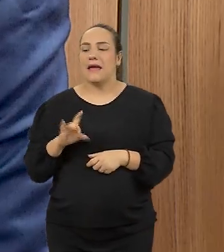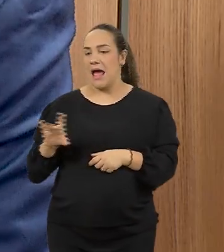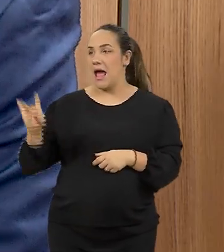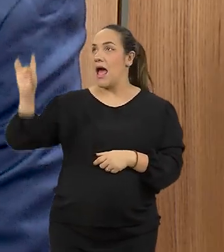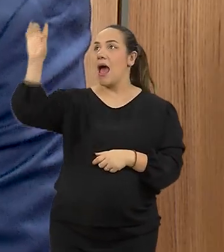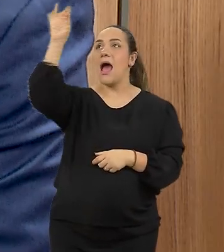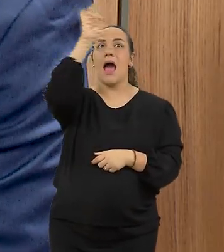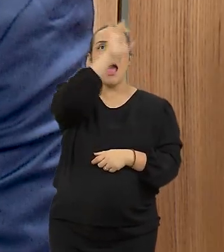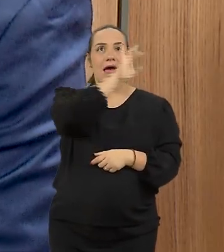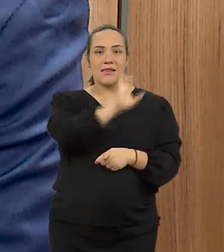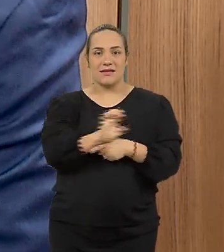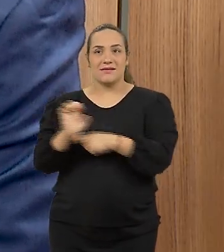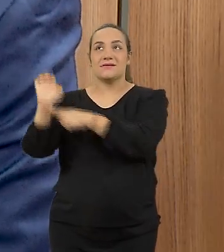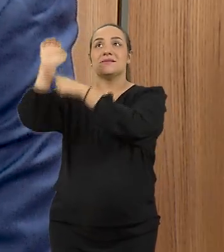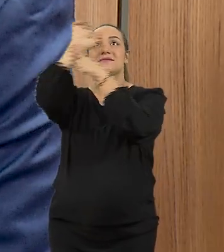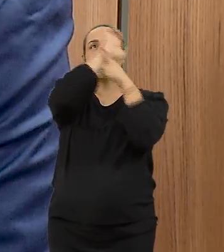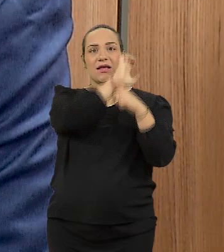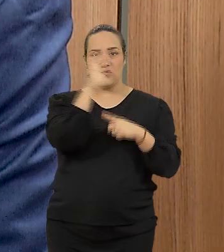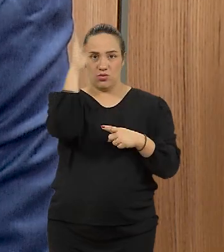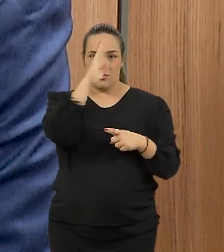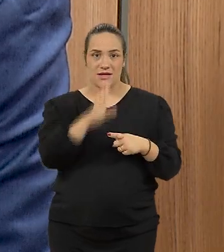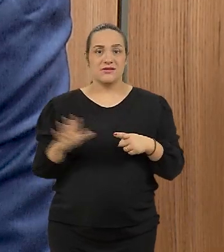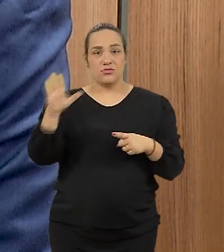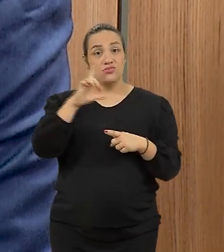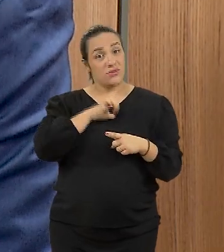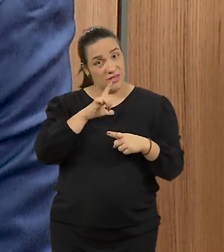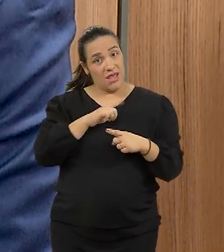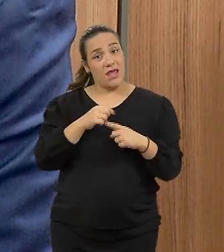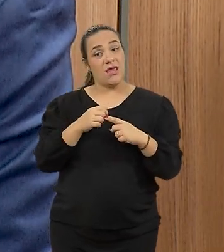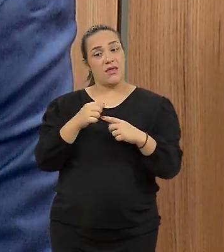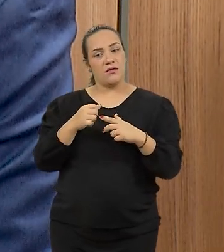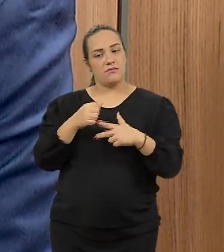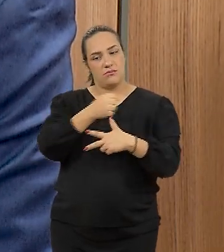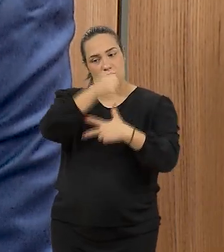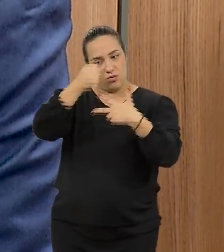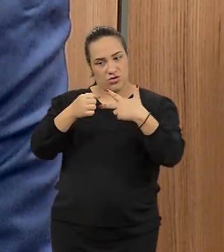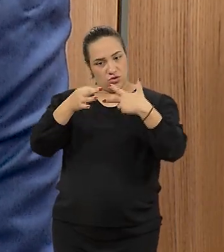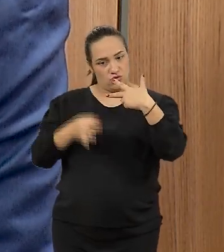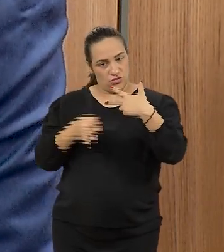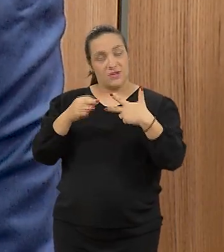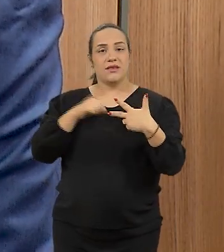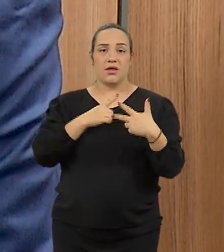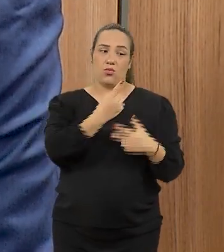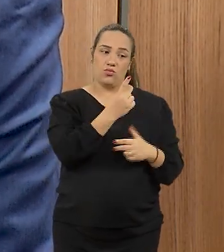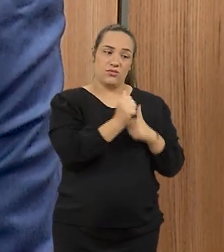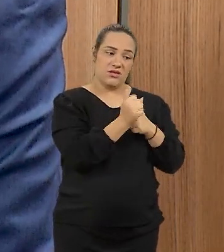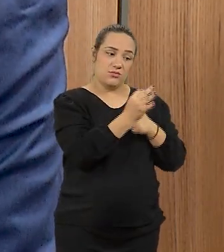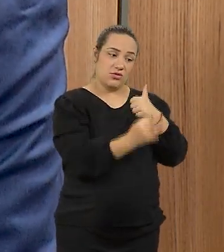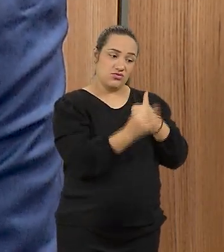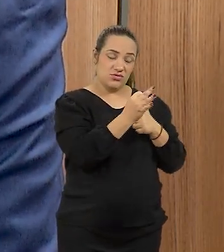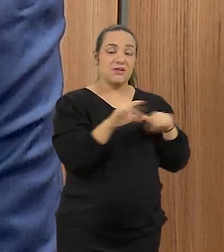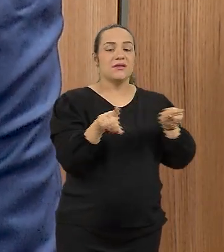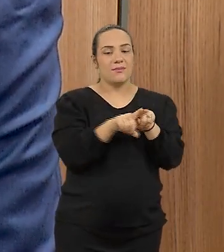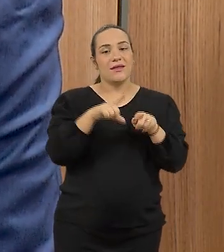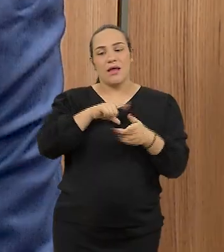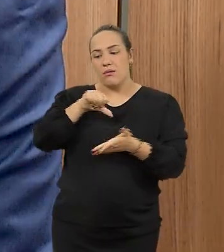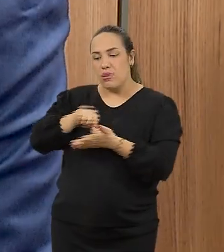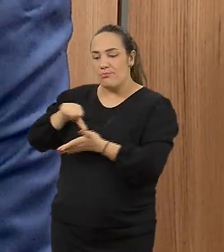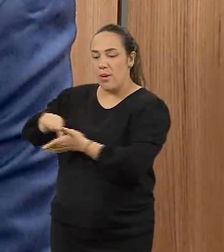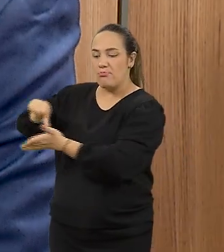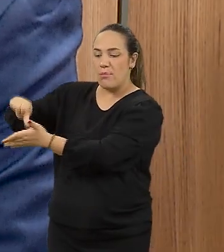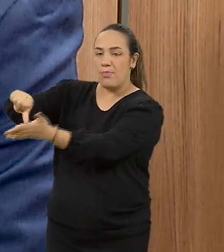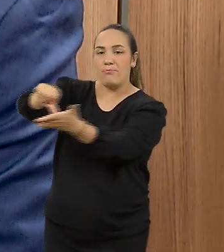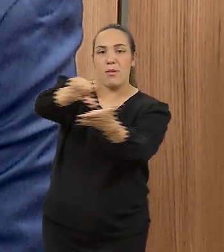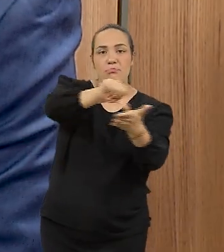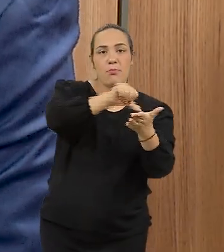Estado, cada Estado da Federação tem o seu poder judiciário, ele é constituído por um Tribunal de Justiça e por juízes de primeiro